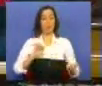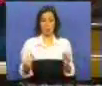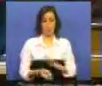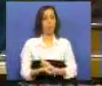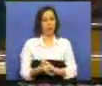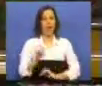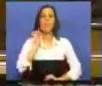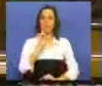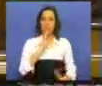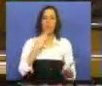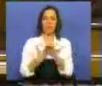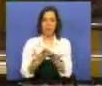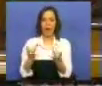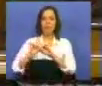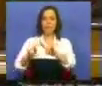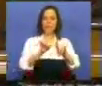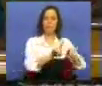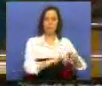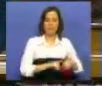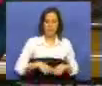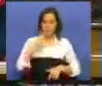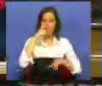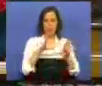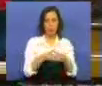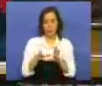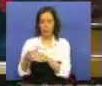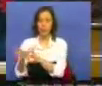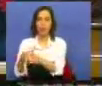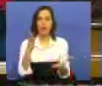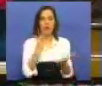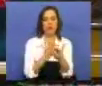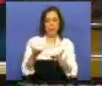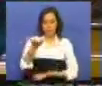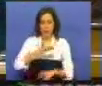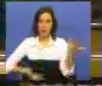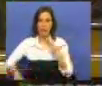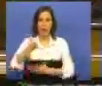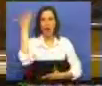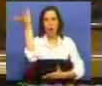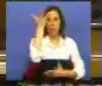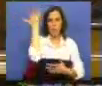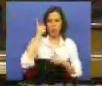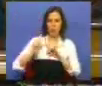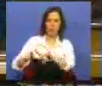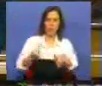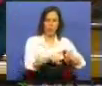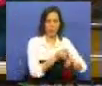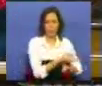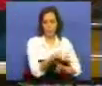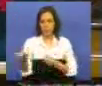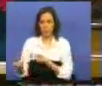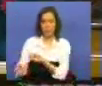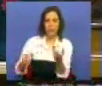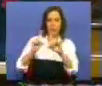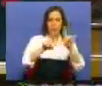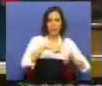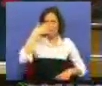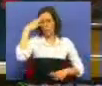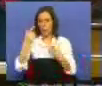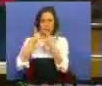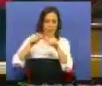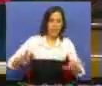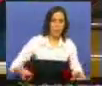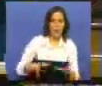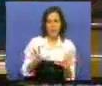contrário, valoriza a diversificação dos públicos escolares, a interculturalidade, a heterogeneidade, os diferentes comportamentos,